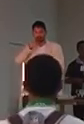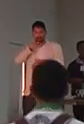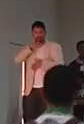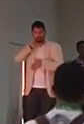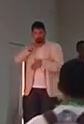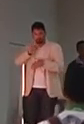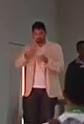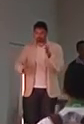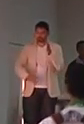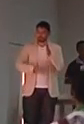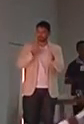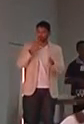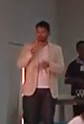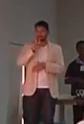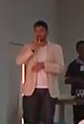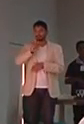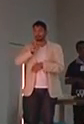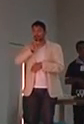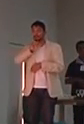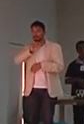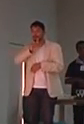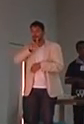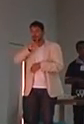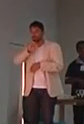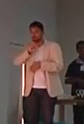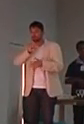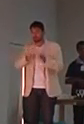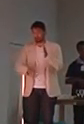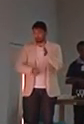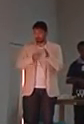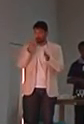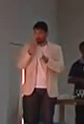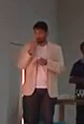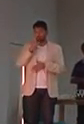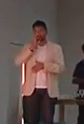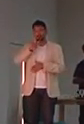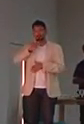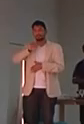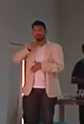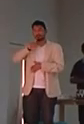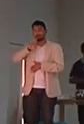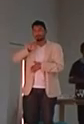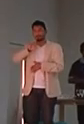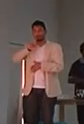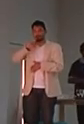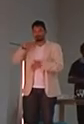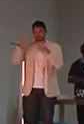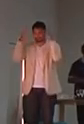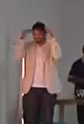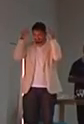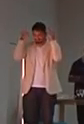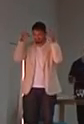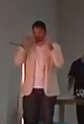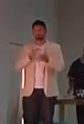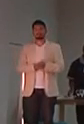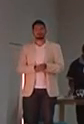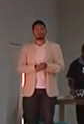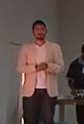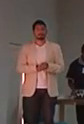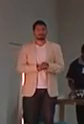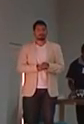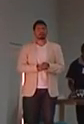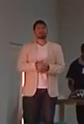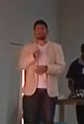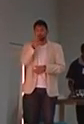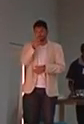o quarto é Geraldo Costa e o quinto, Valbérico Cardoso. Repito,